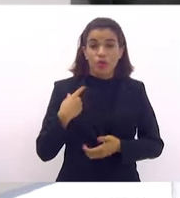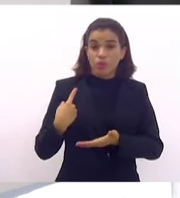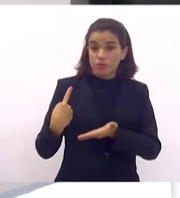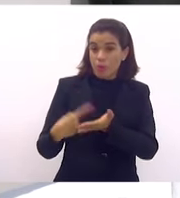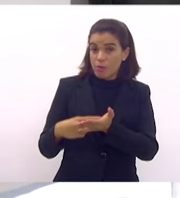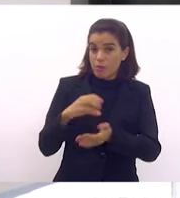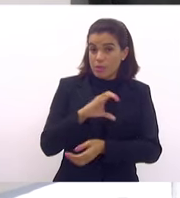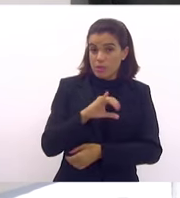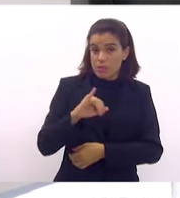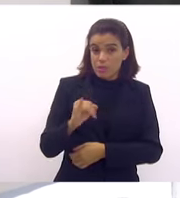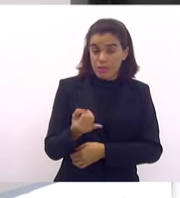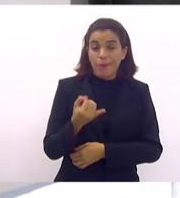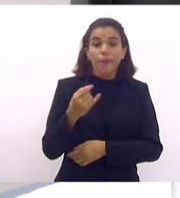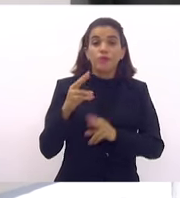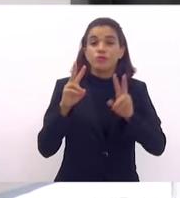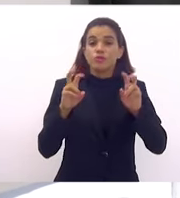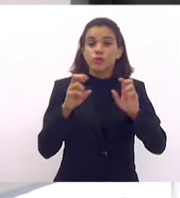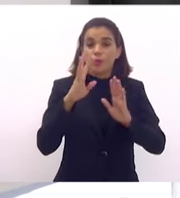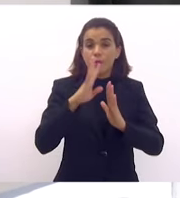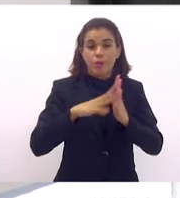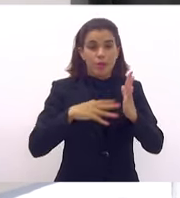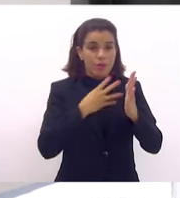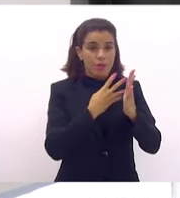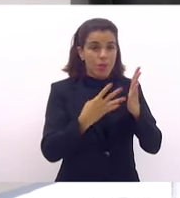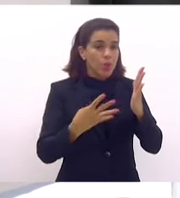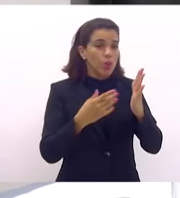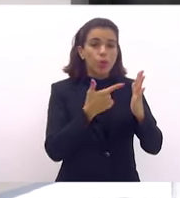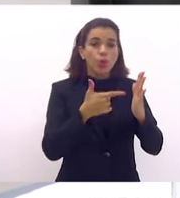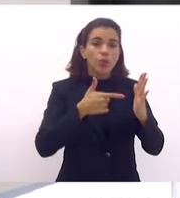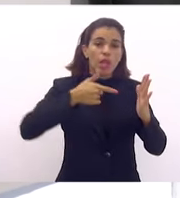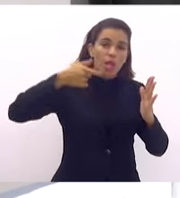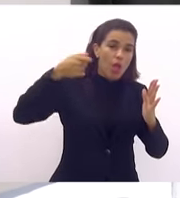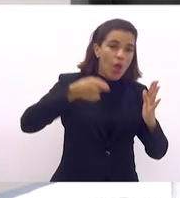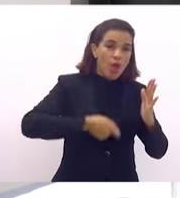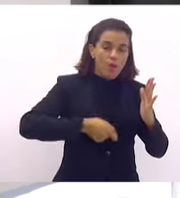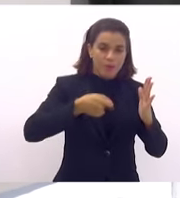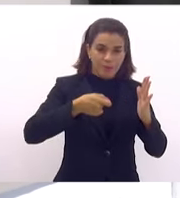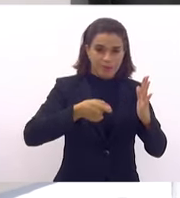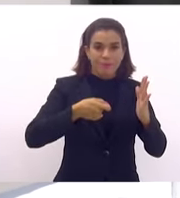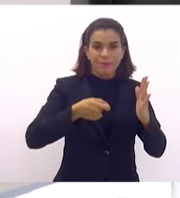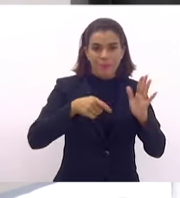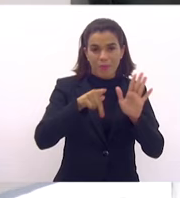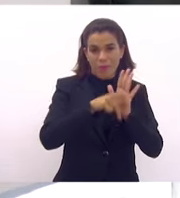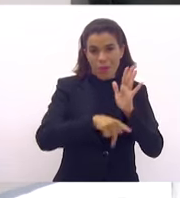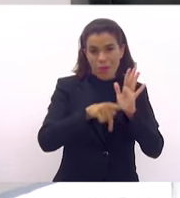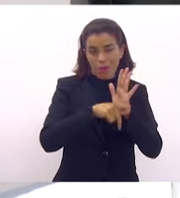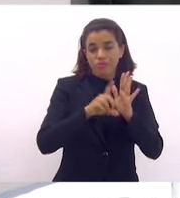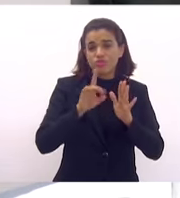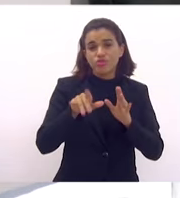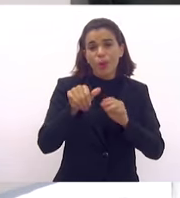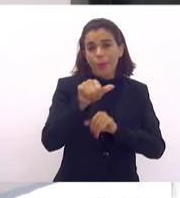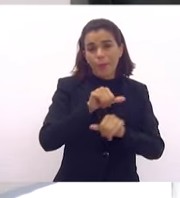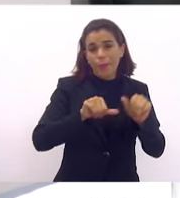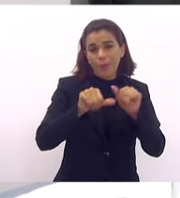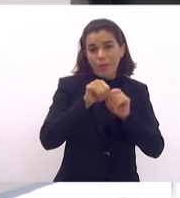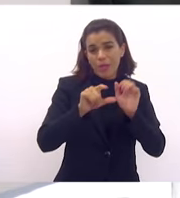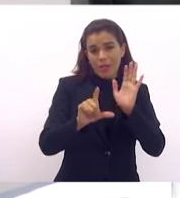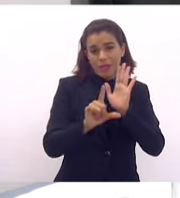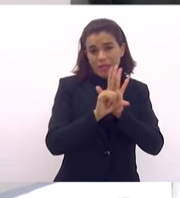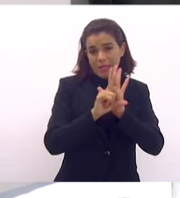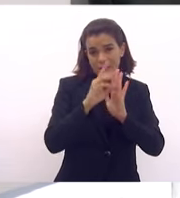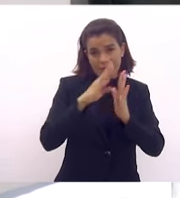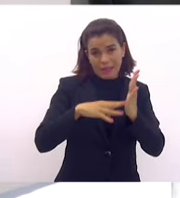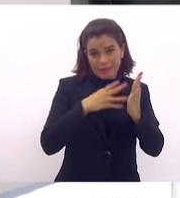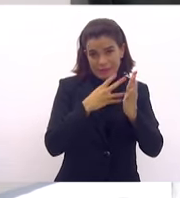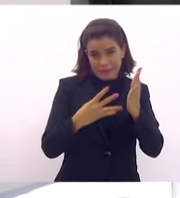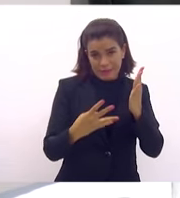que projetos de calendário eles não têm um condão de instituir programa, porque ele altera a lei de calendários, e você não pode instituir programa na lei de